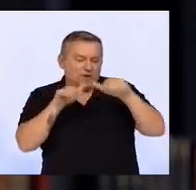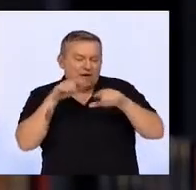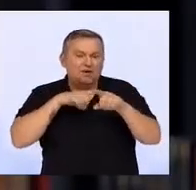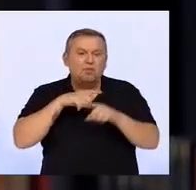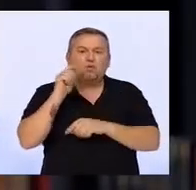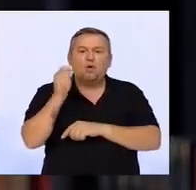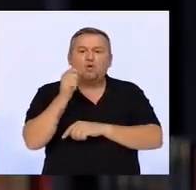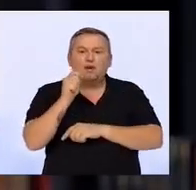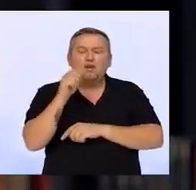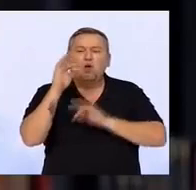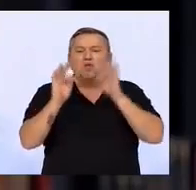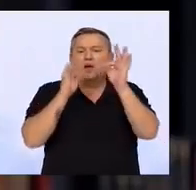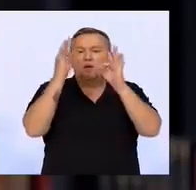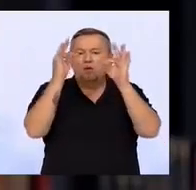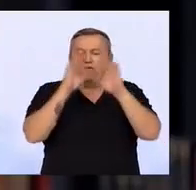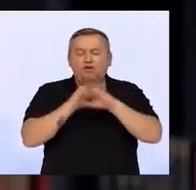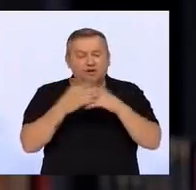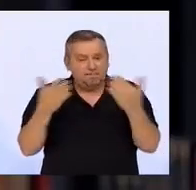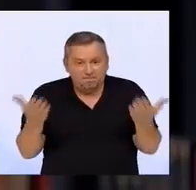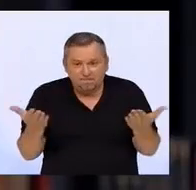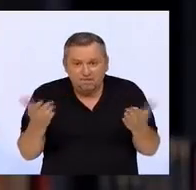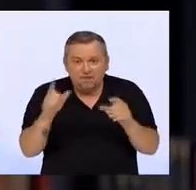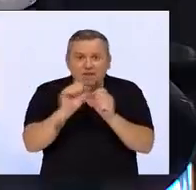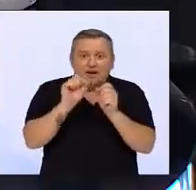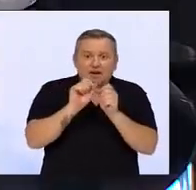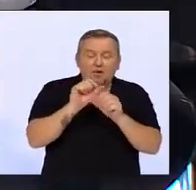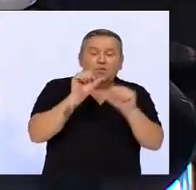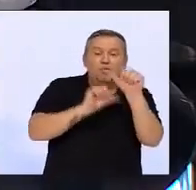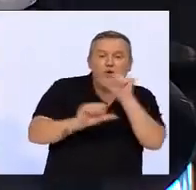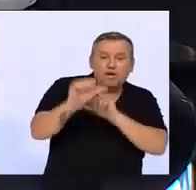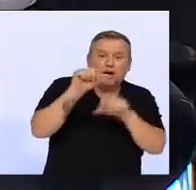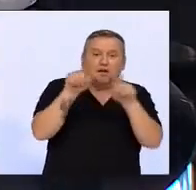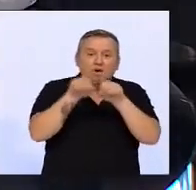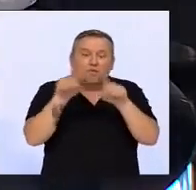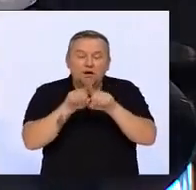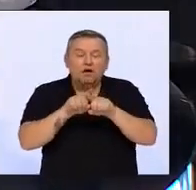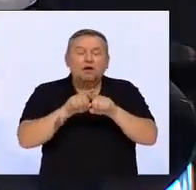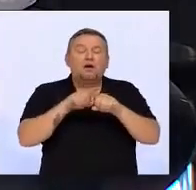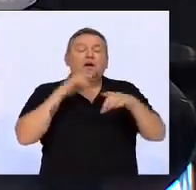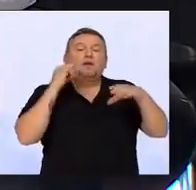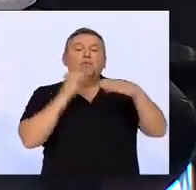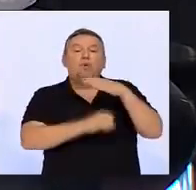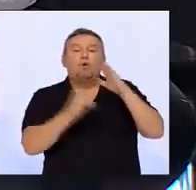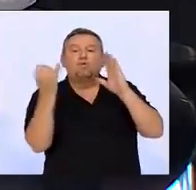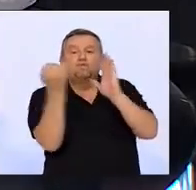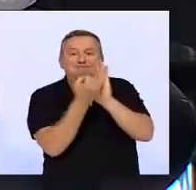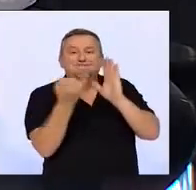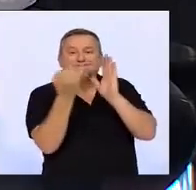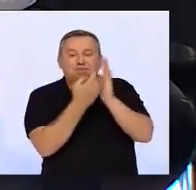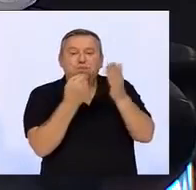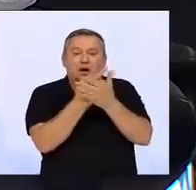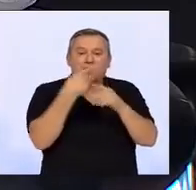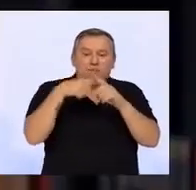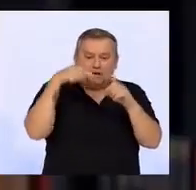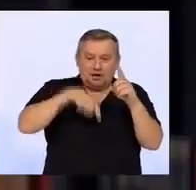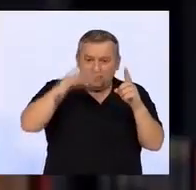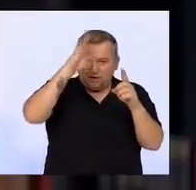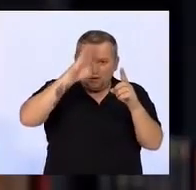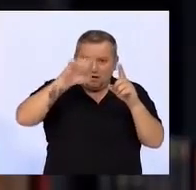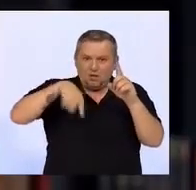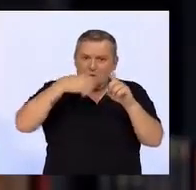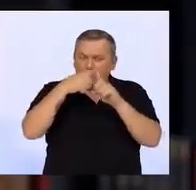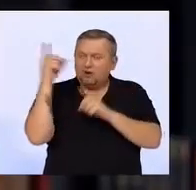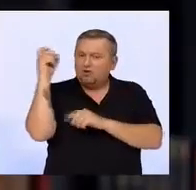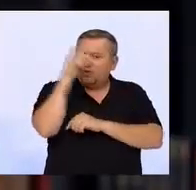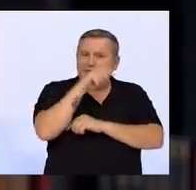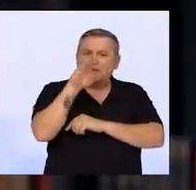vai acabar nessa discussão agora. Tem que fazer a reforma tributária para simplificar o Brasil, que é o país mais burocrata do mundo. Então, essas reformas